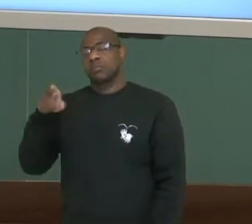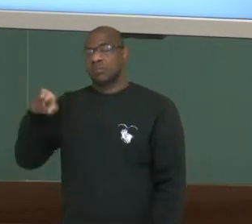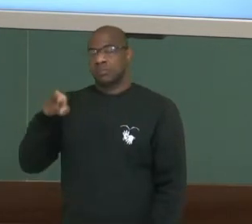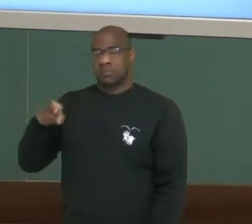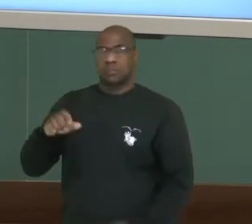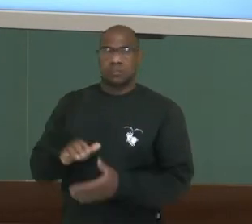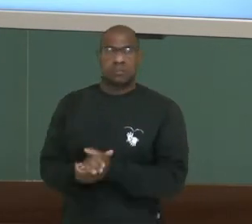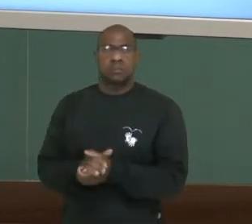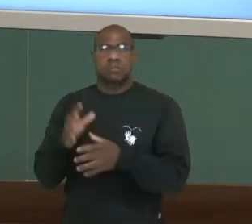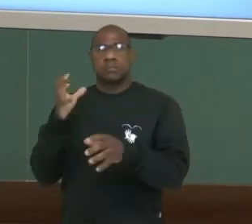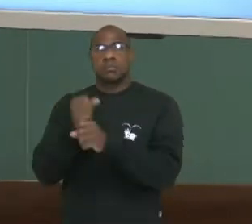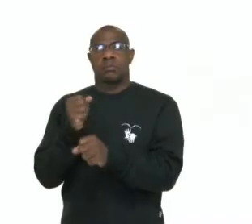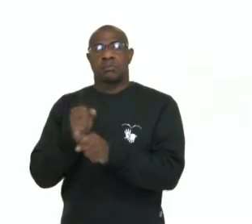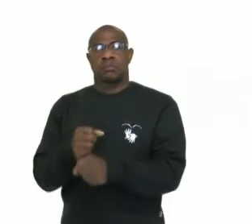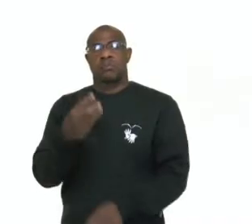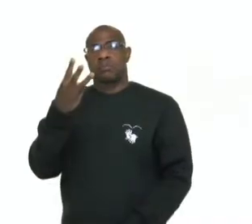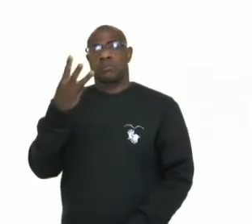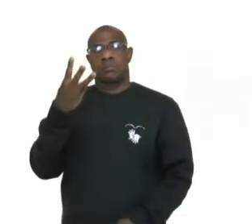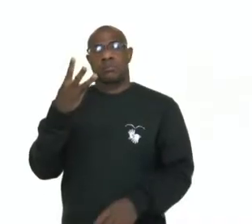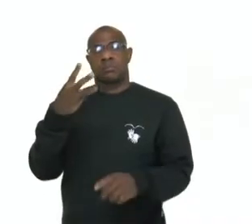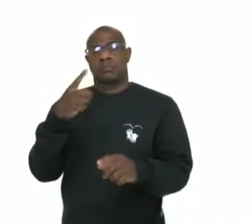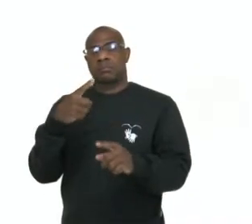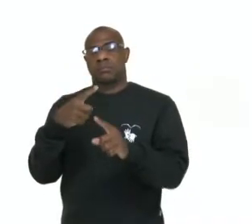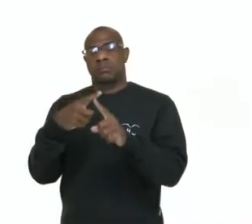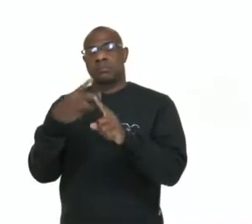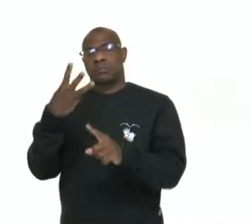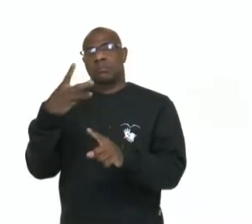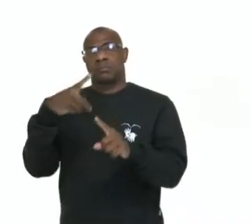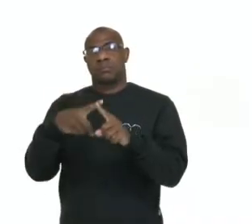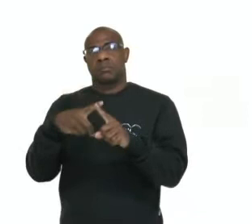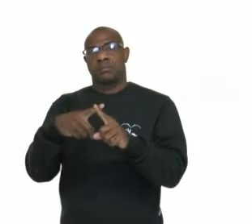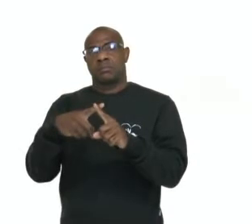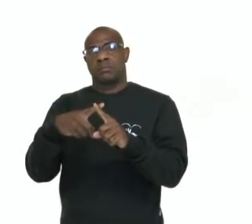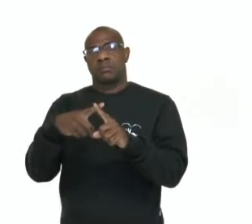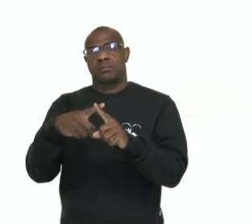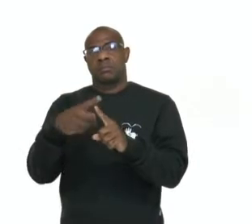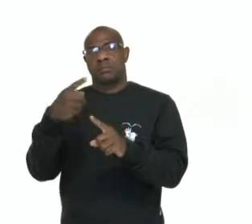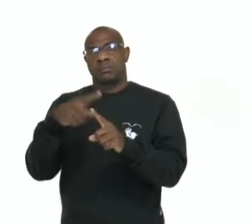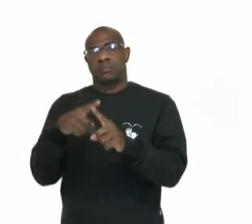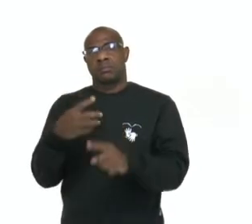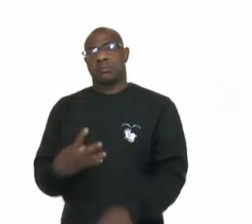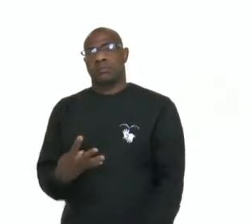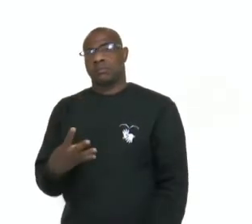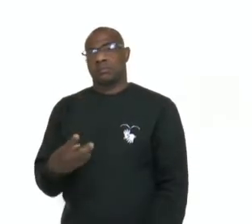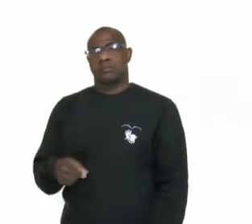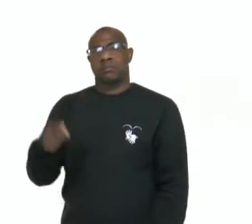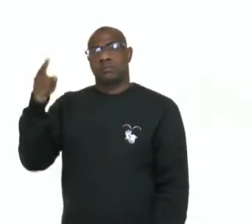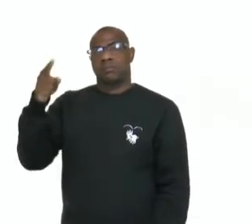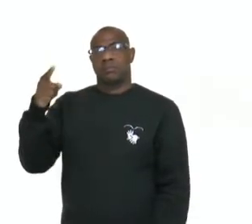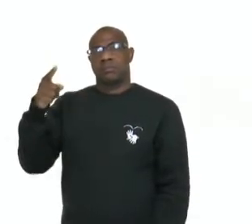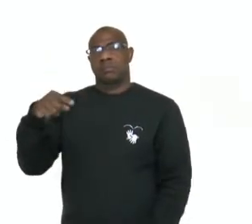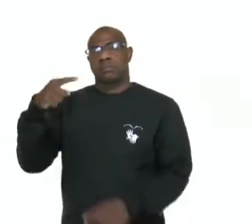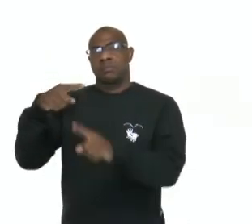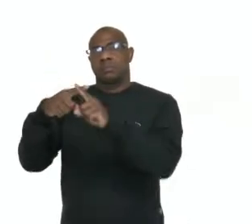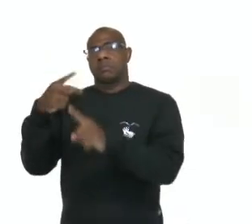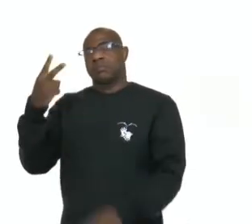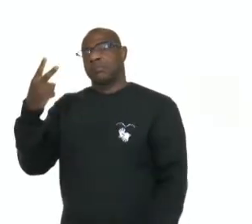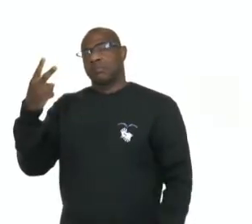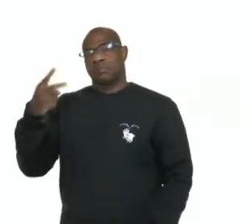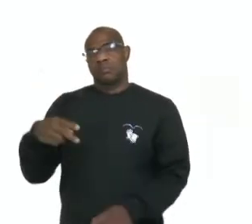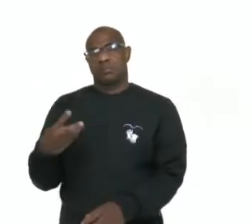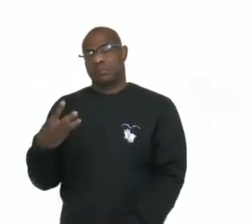aqui somando 3x mais x, 4x, mais 2y menos 2y, zero, eliminamos